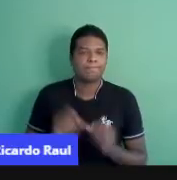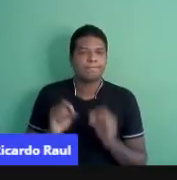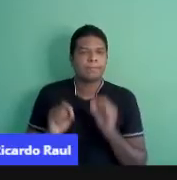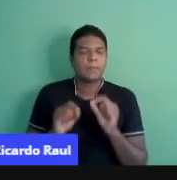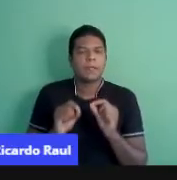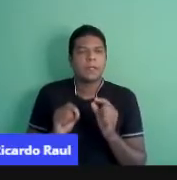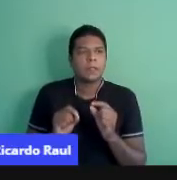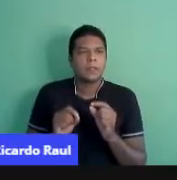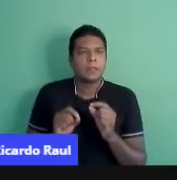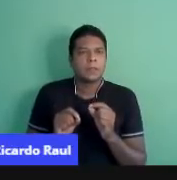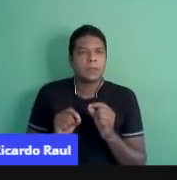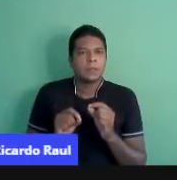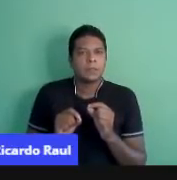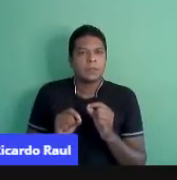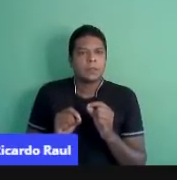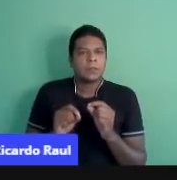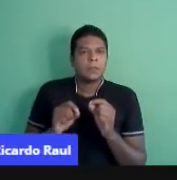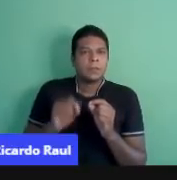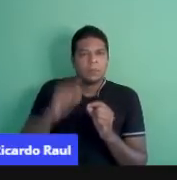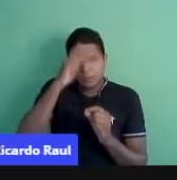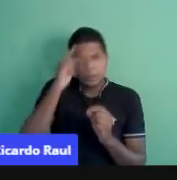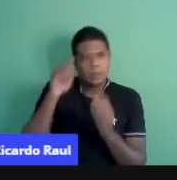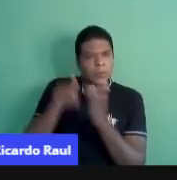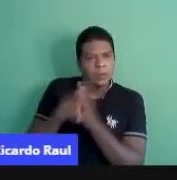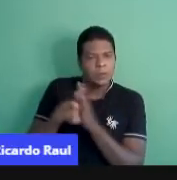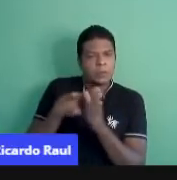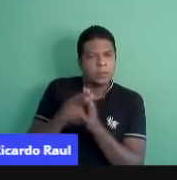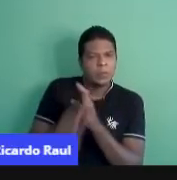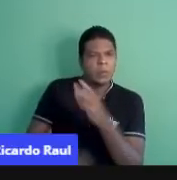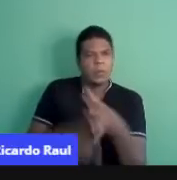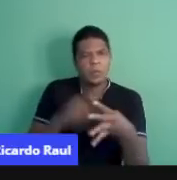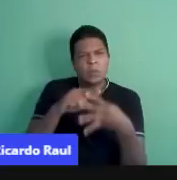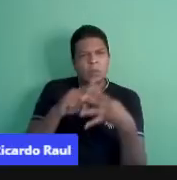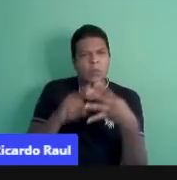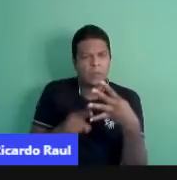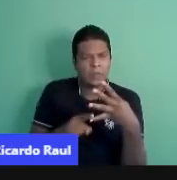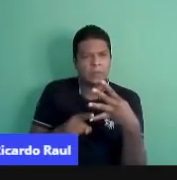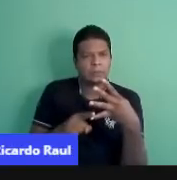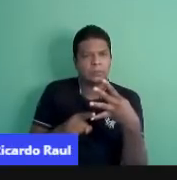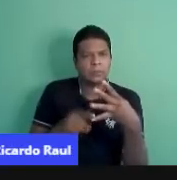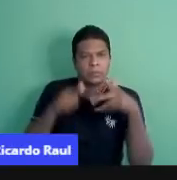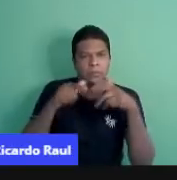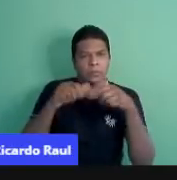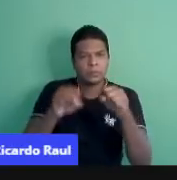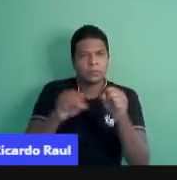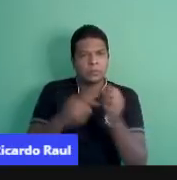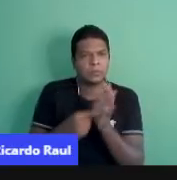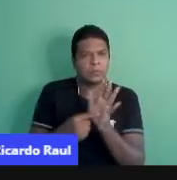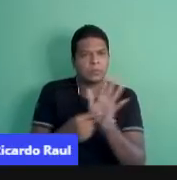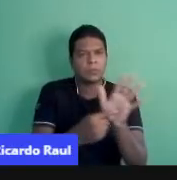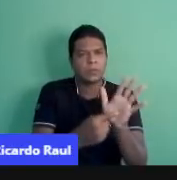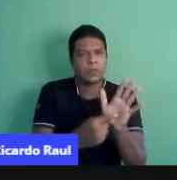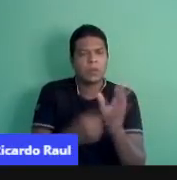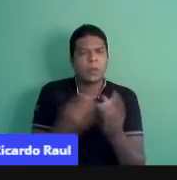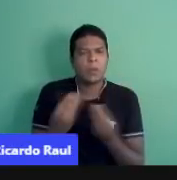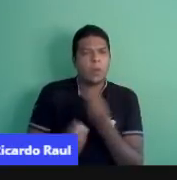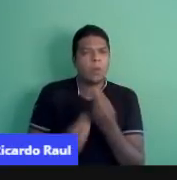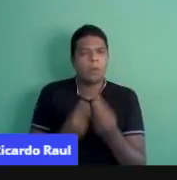muito quando essas 4 linguagens aparecem é o seguinte: como que nós